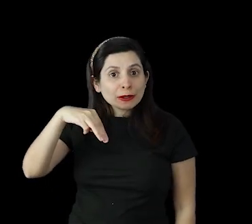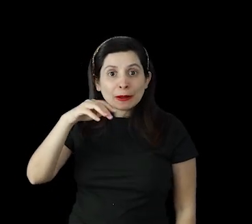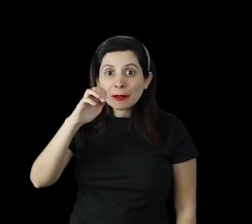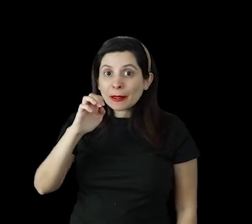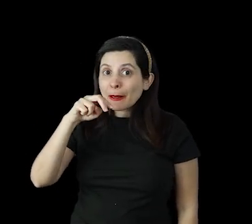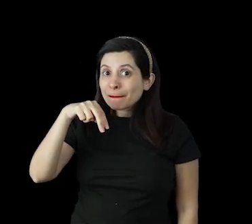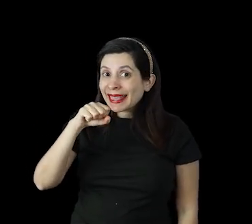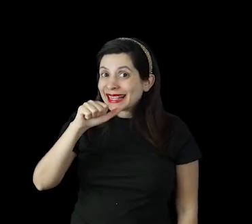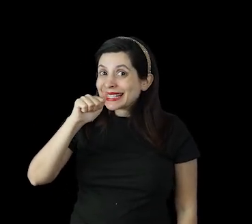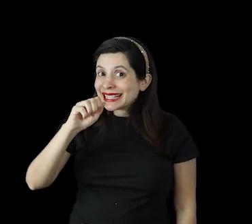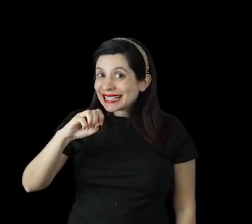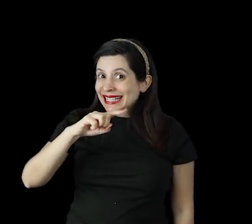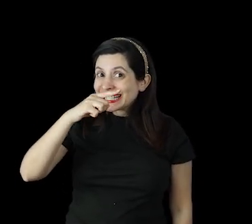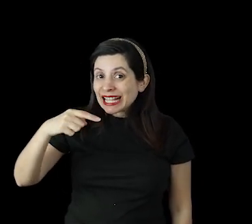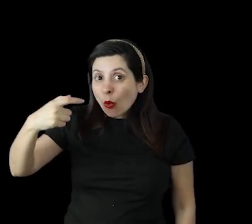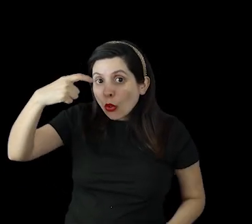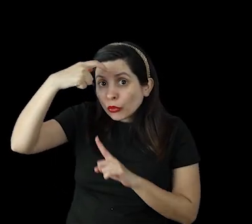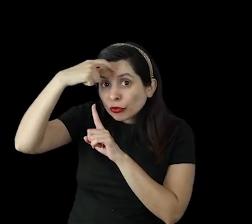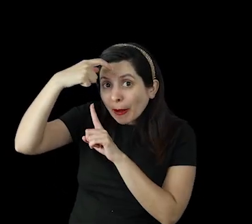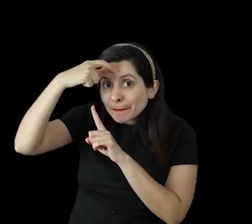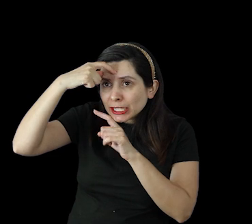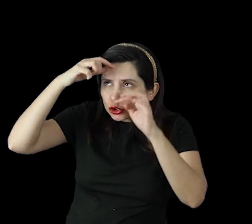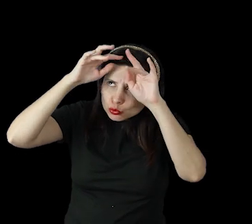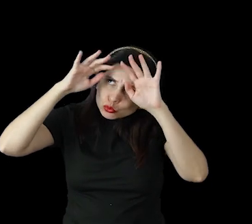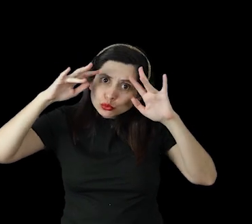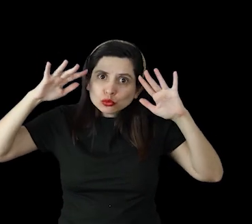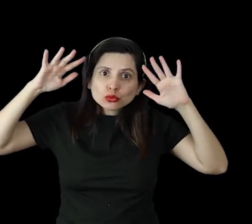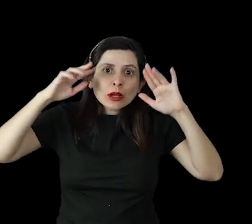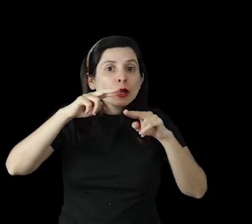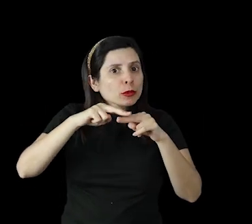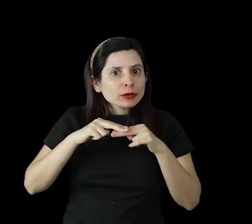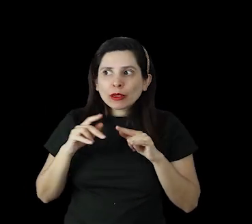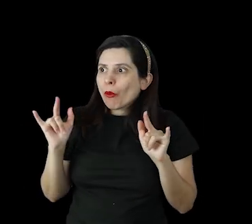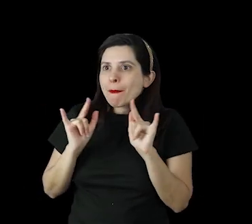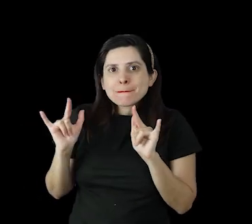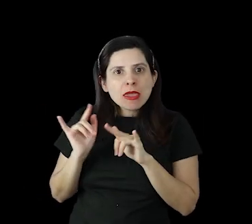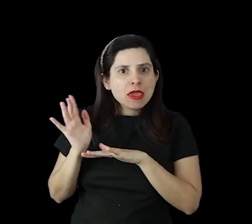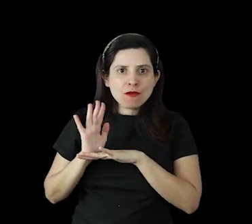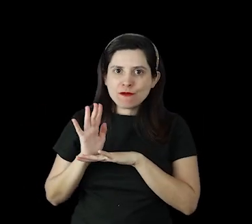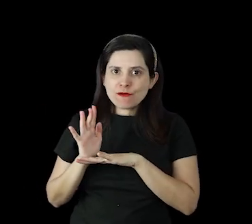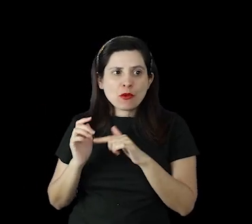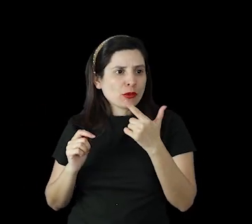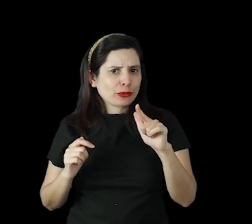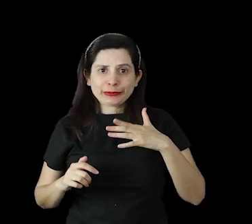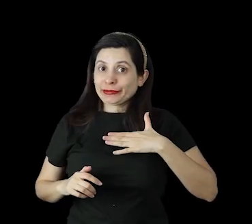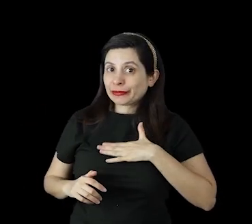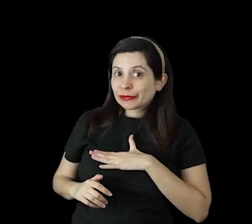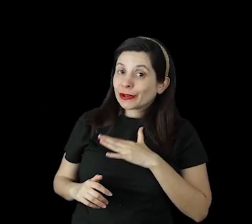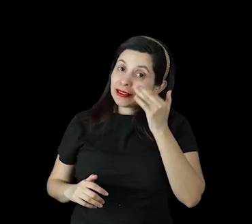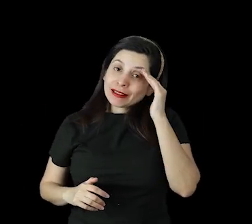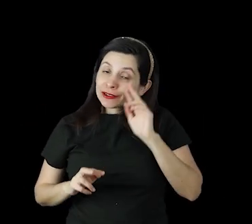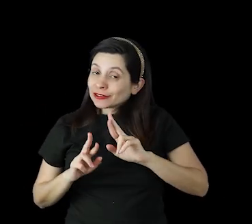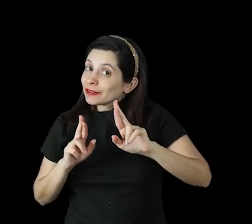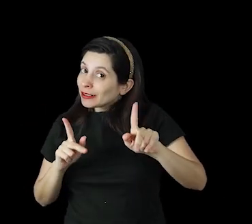e consciência e tal, eu entendi outra história do filme, e por isso que eu amei o filme, e tem gente que não gostou, tem gente que entendeu outra coisa. Então, se você puder falar um